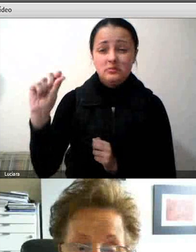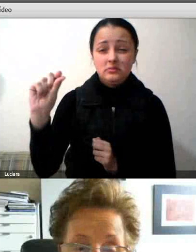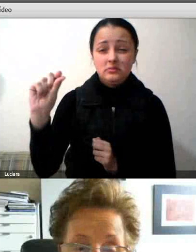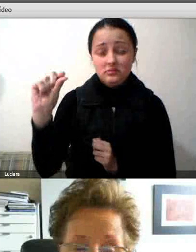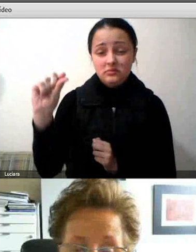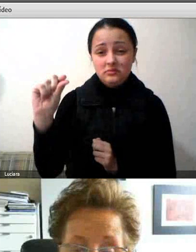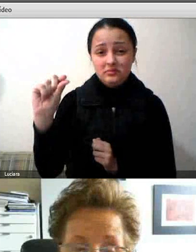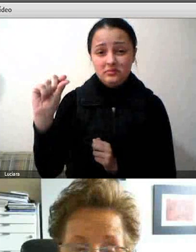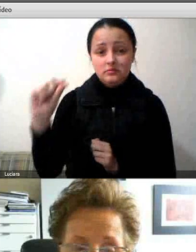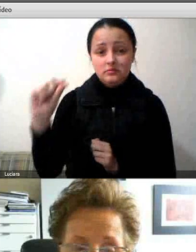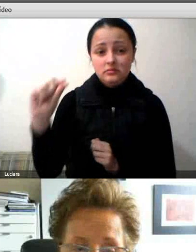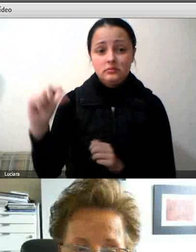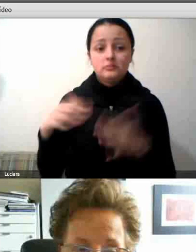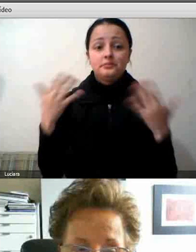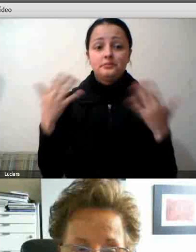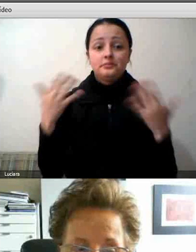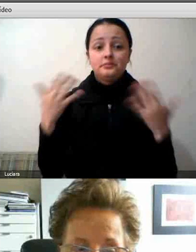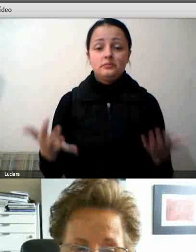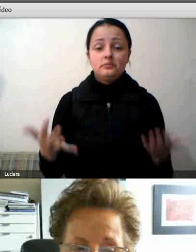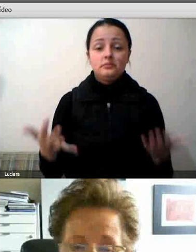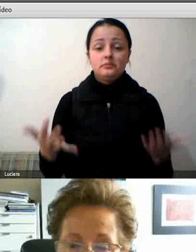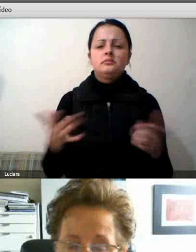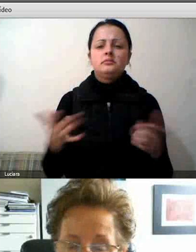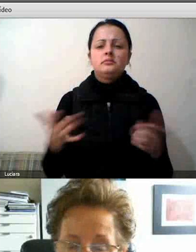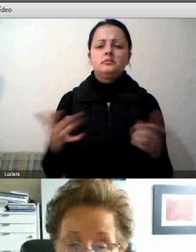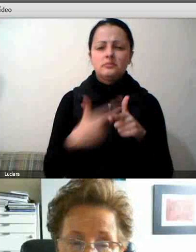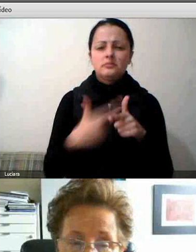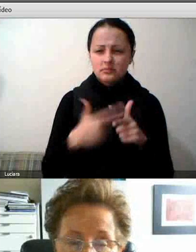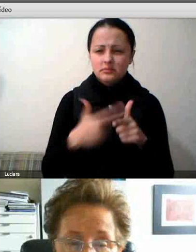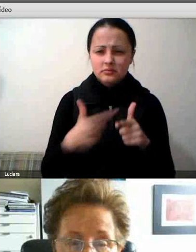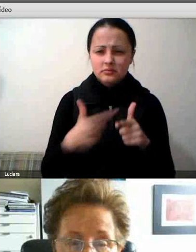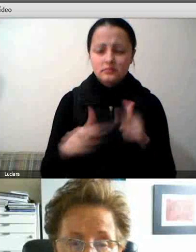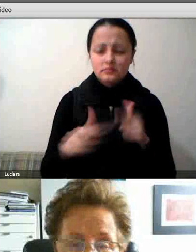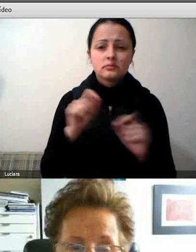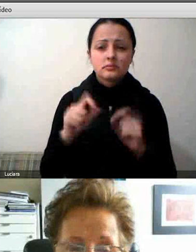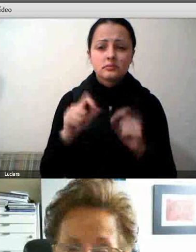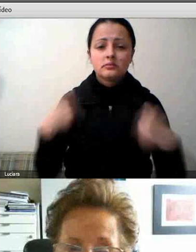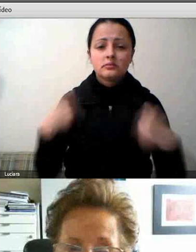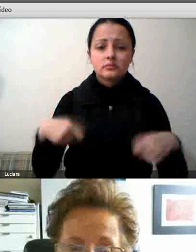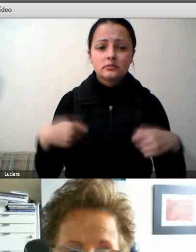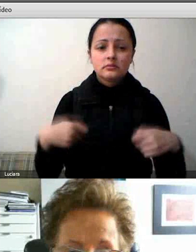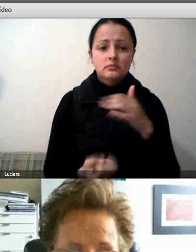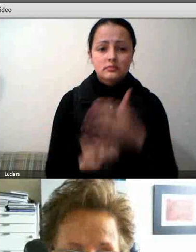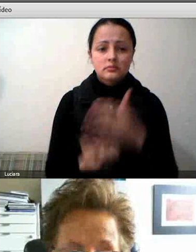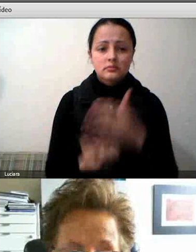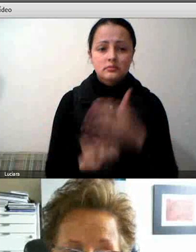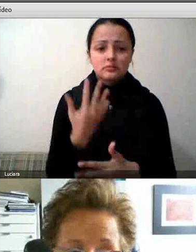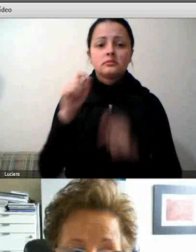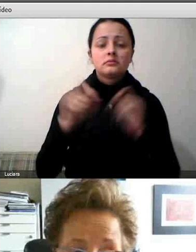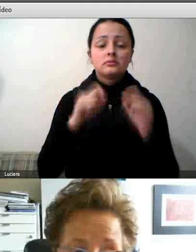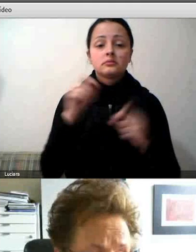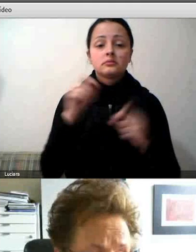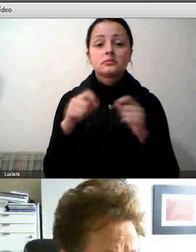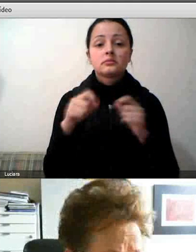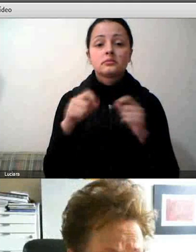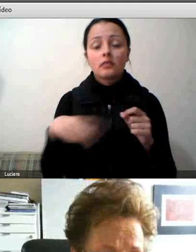Então, qual é o problema? Nós devemos criar um sistema de socialização de saberes